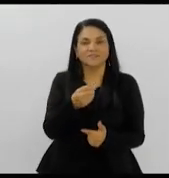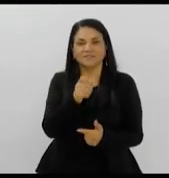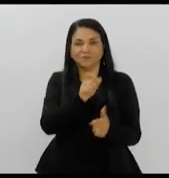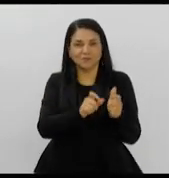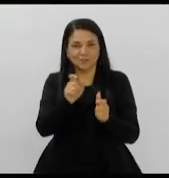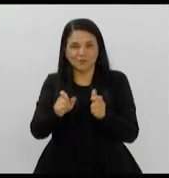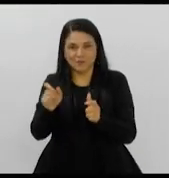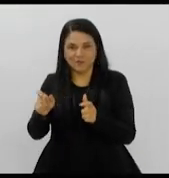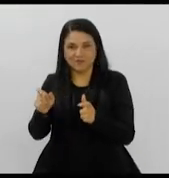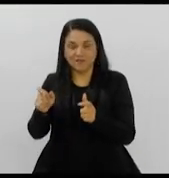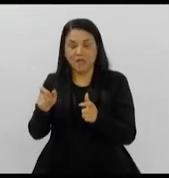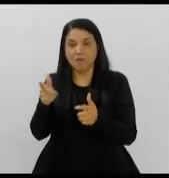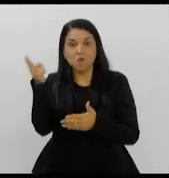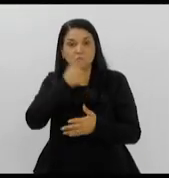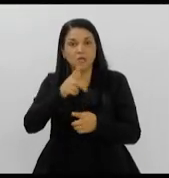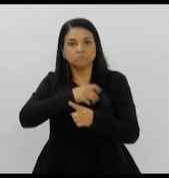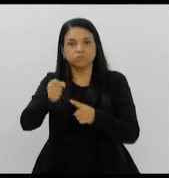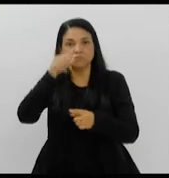eleições.